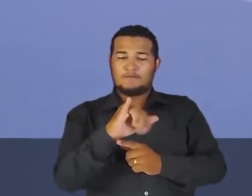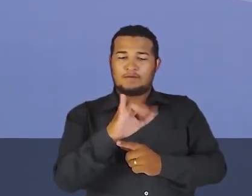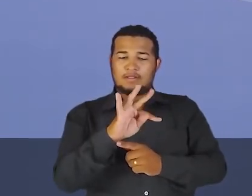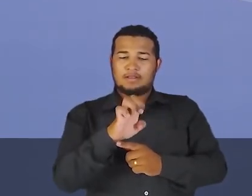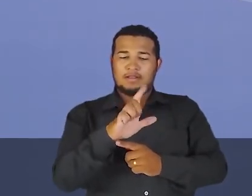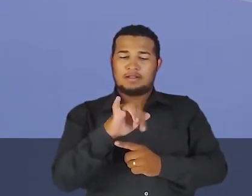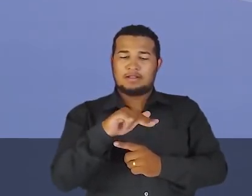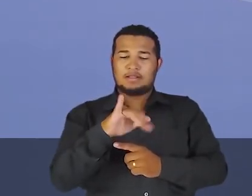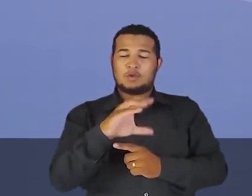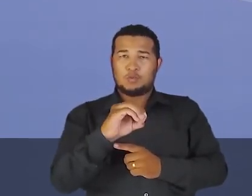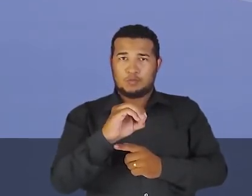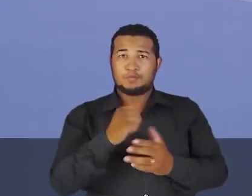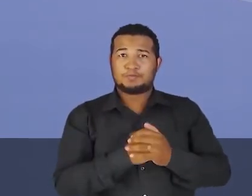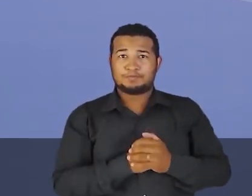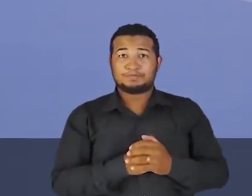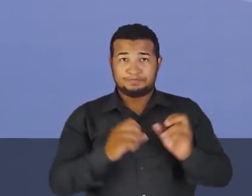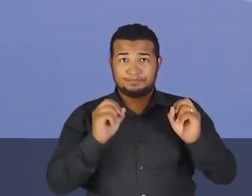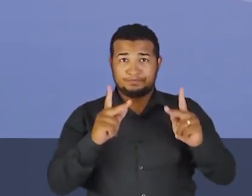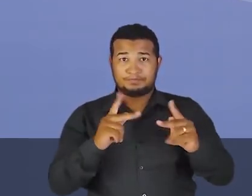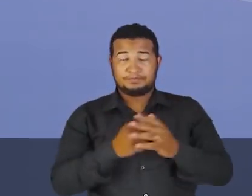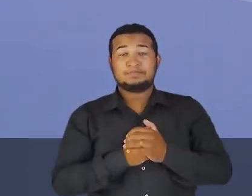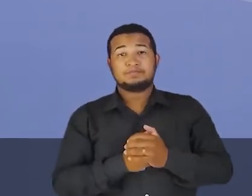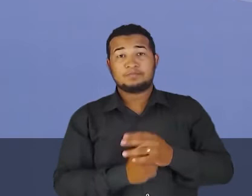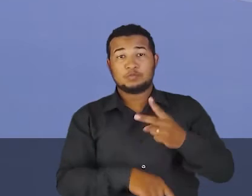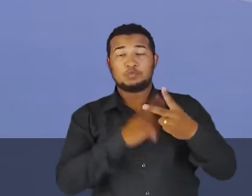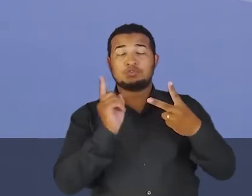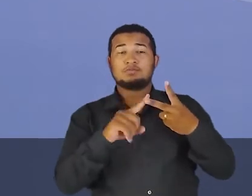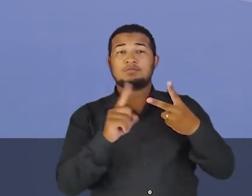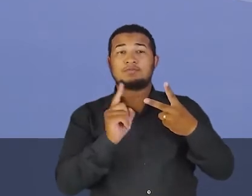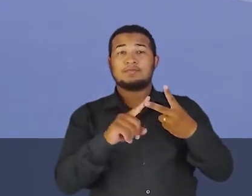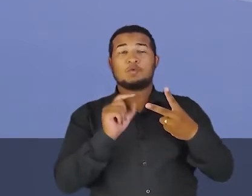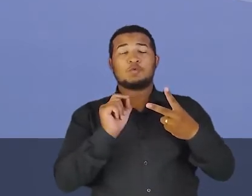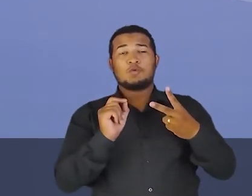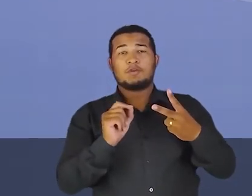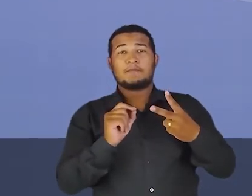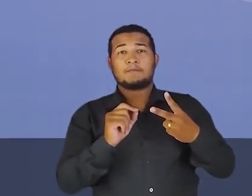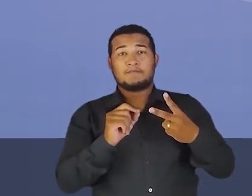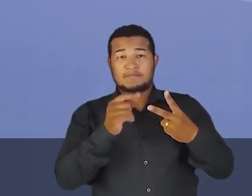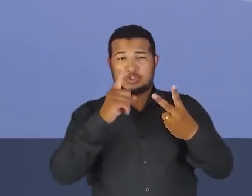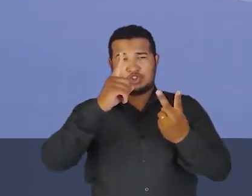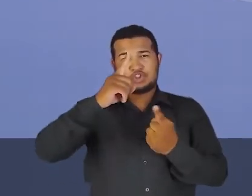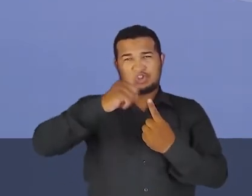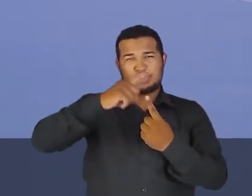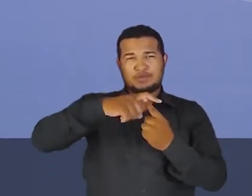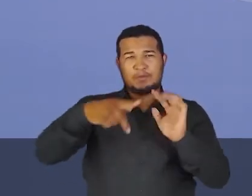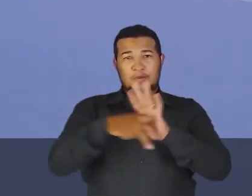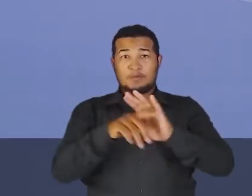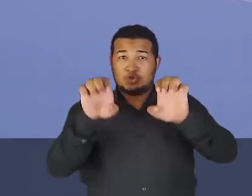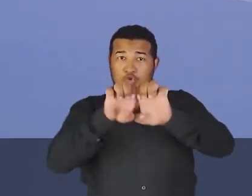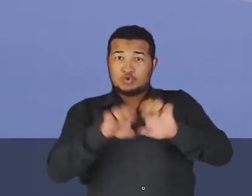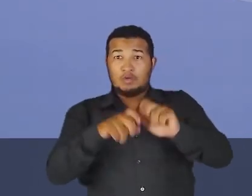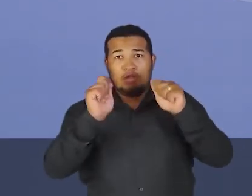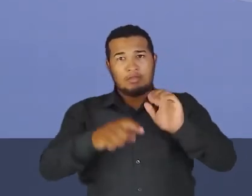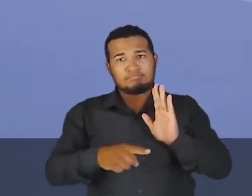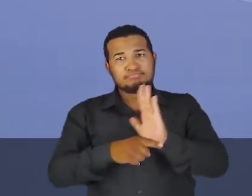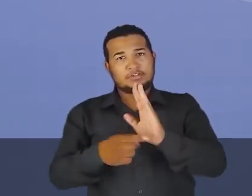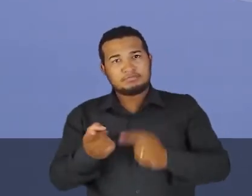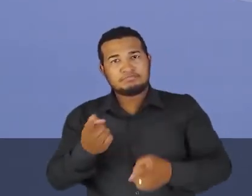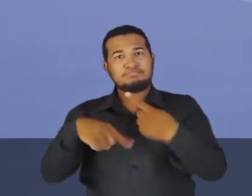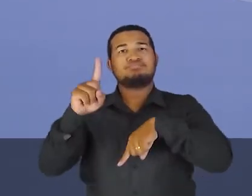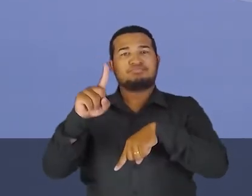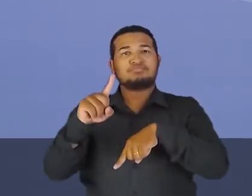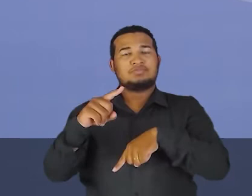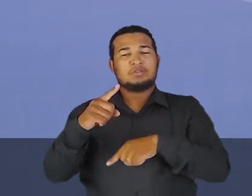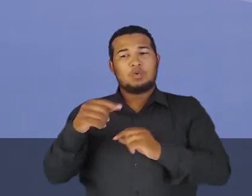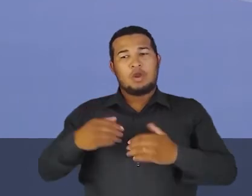fornece nutriente para o embrião, certo? O segundo tipo de anexo embrionário, o segundo tipo de estrutura que vai auxiliar no desenvolvimento